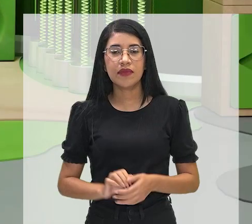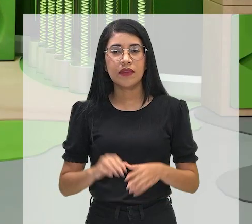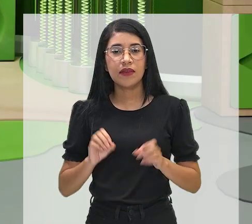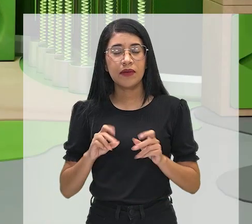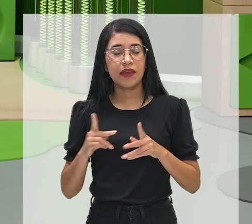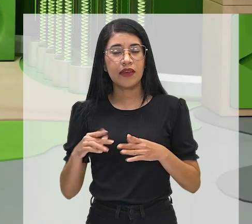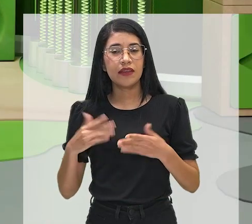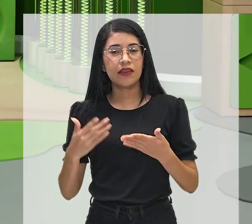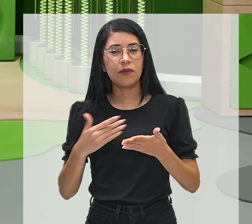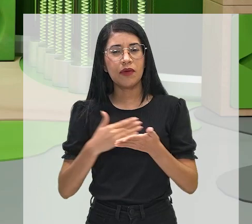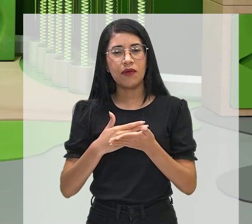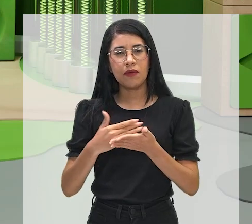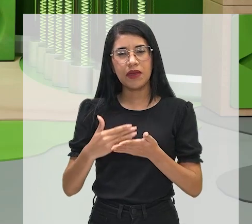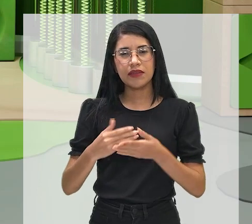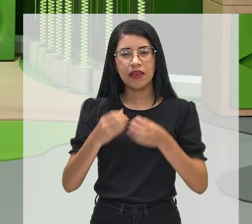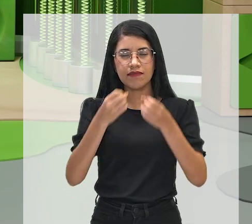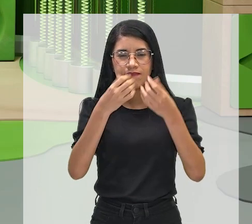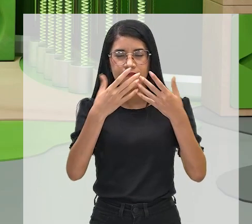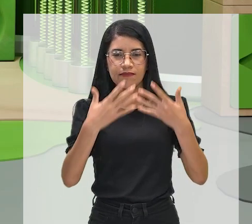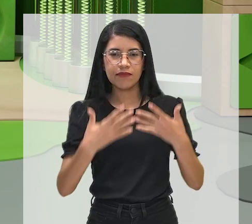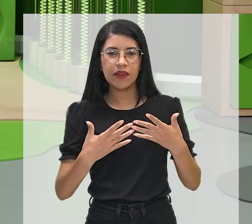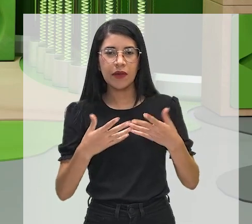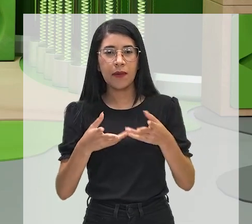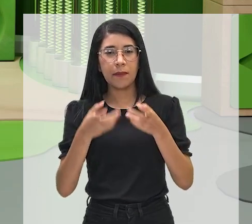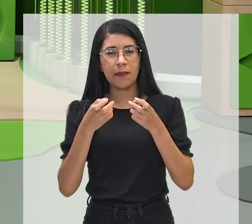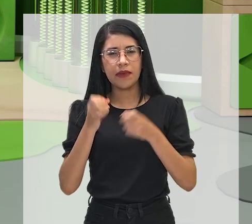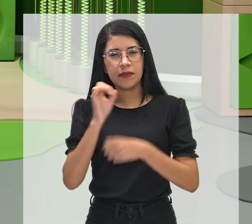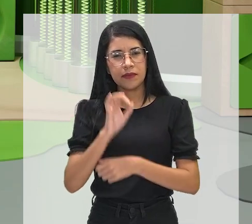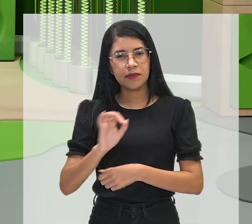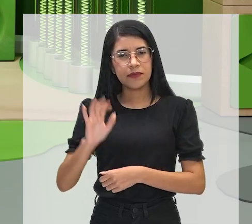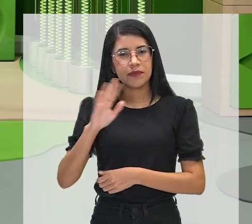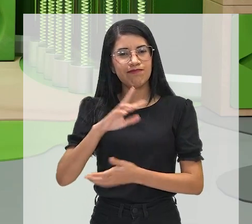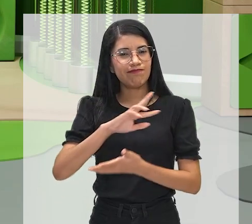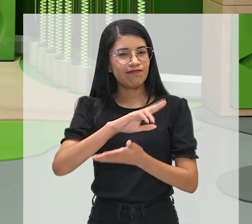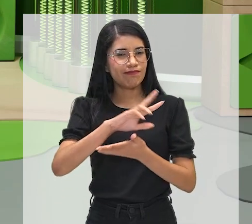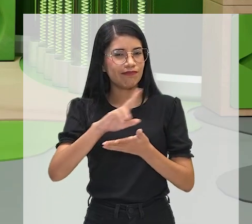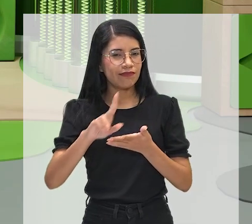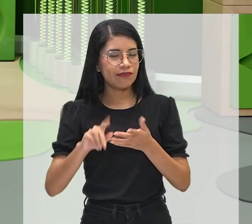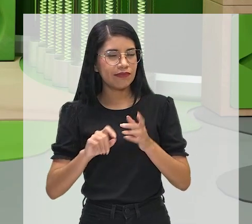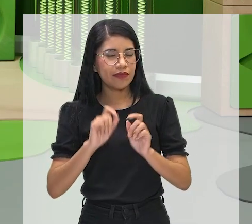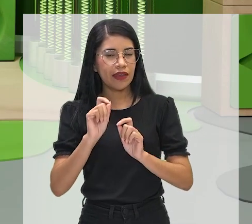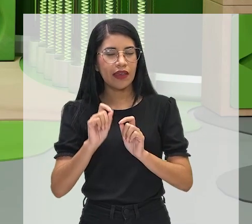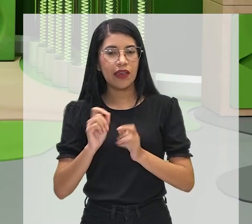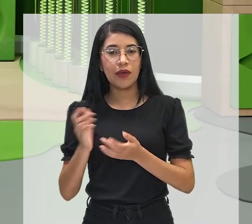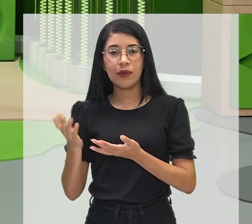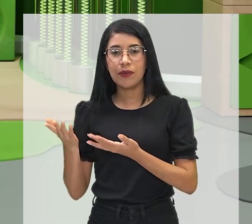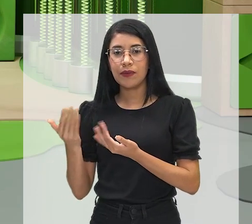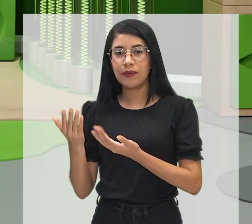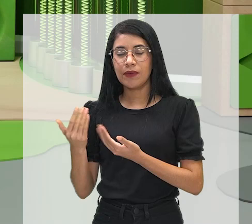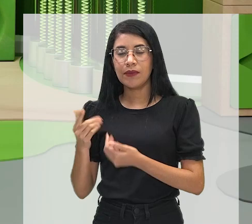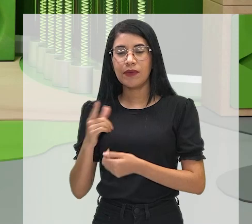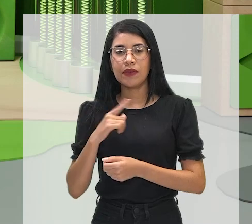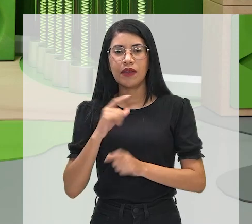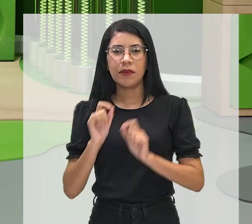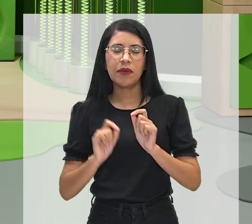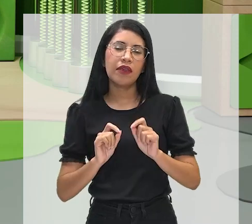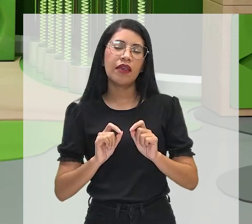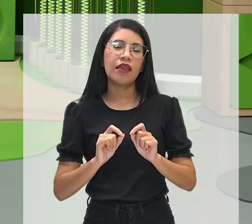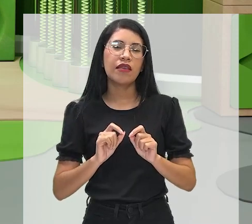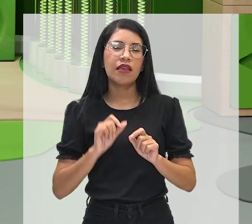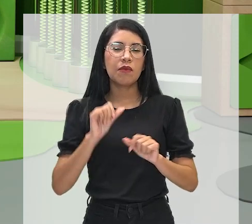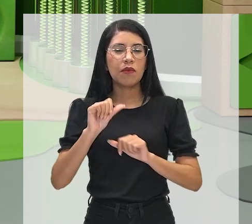Muito bem, para iniciarmos o nosso assunto, você observa aí essas imagens de jovens que têm aí às